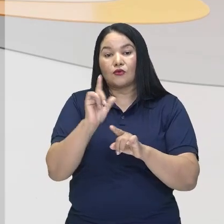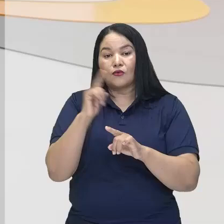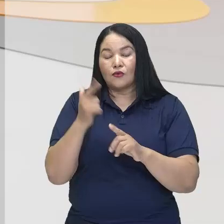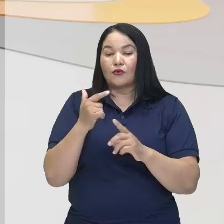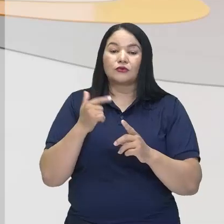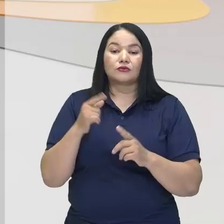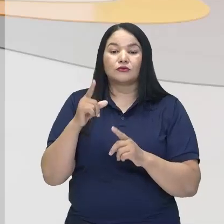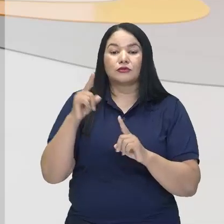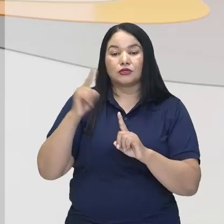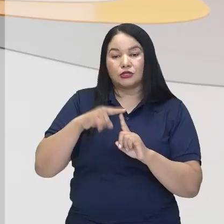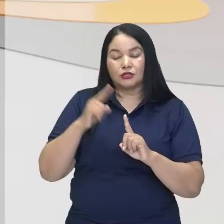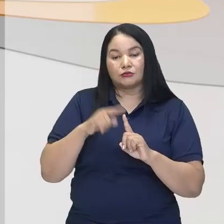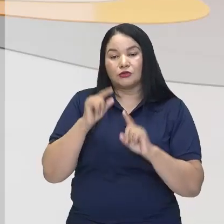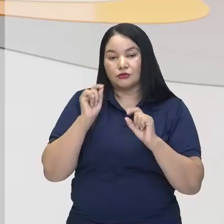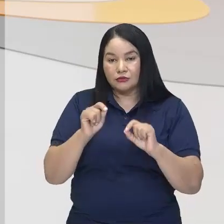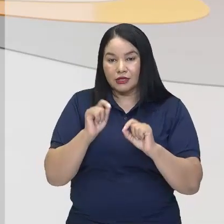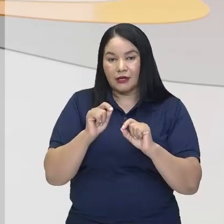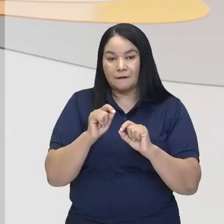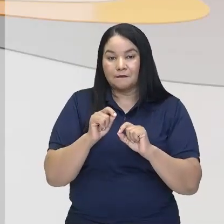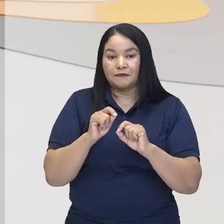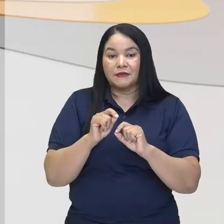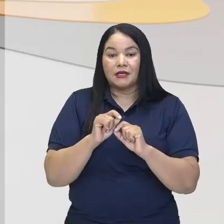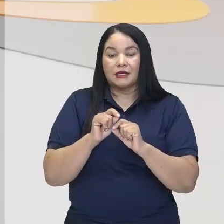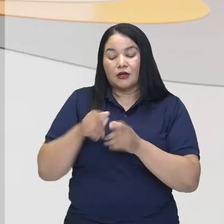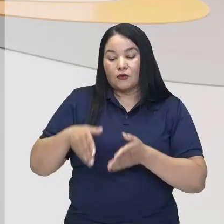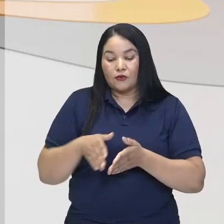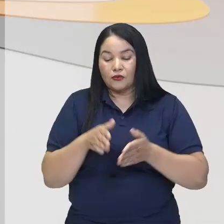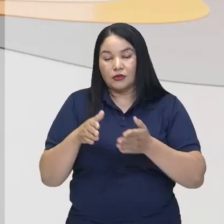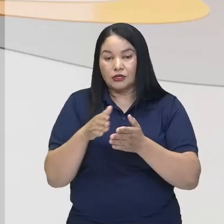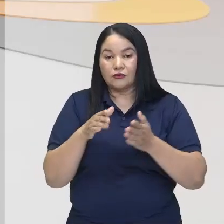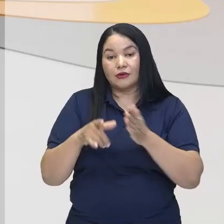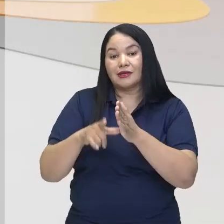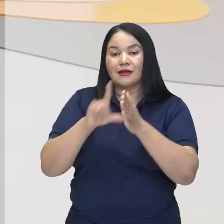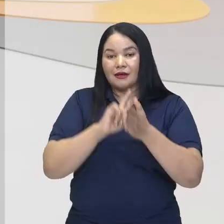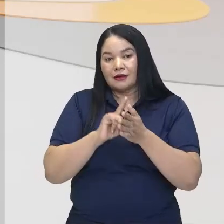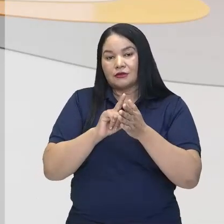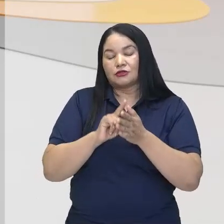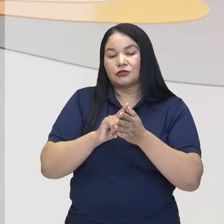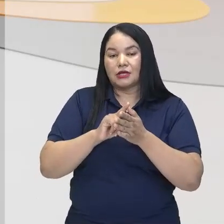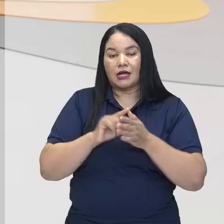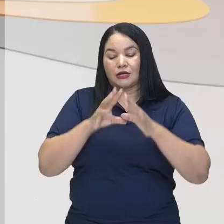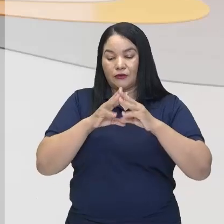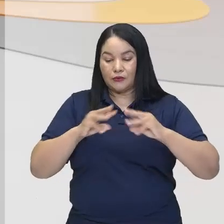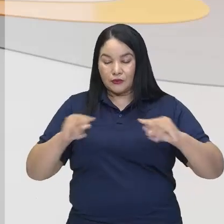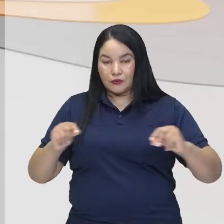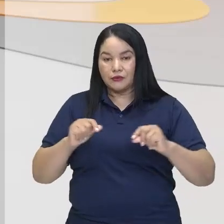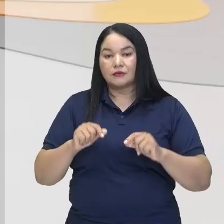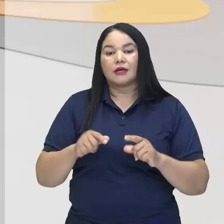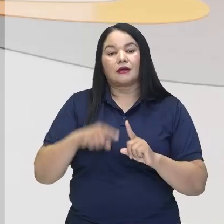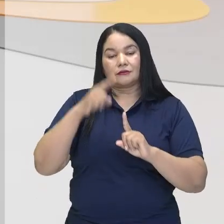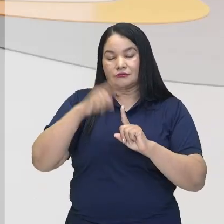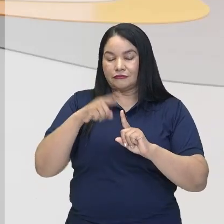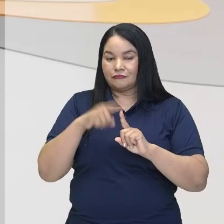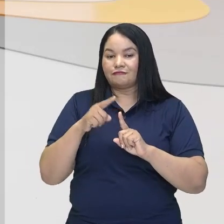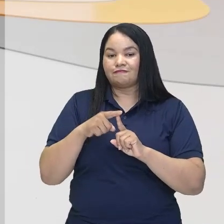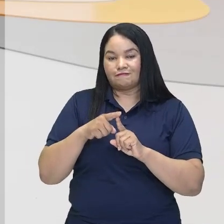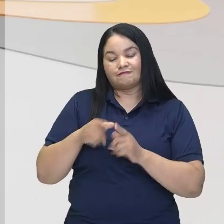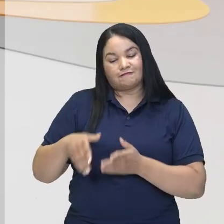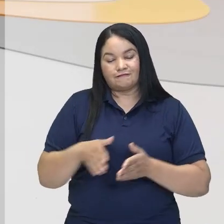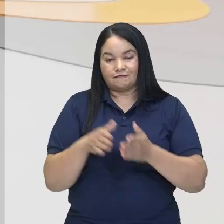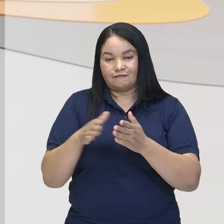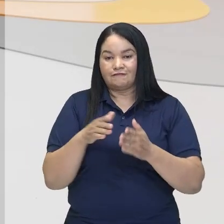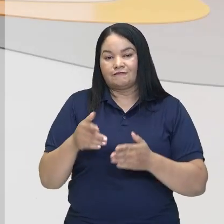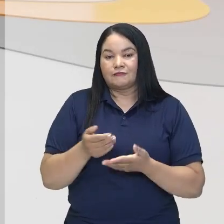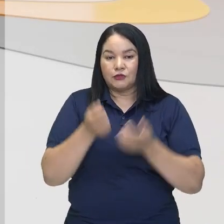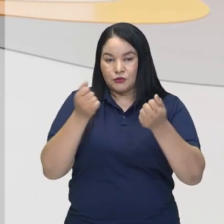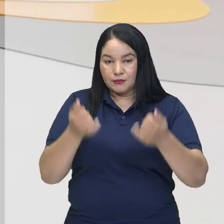e criptorreicas. Então, são alguns exemplos de tipos de foz que a gente vai observar. Então, foi o que eu coloquei lá